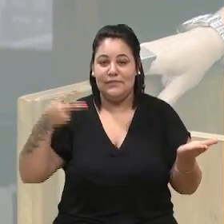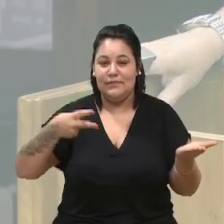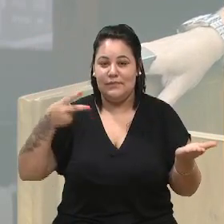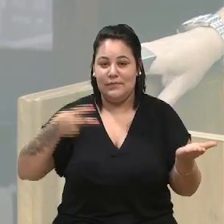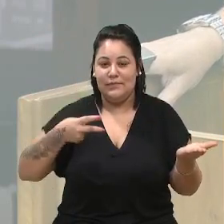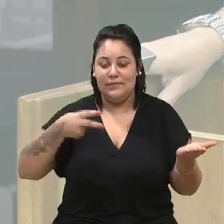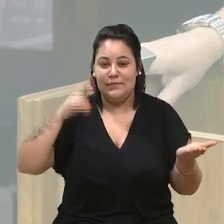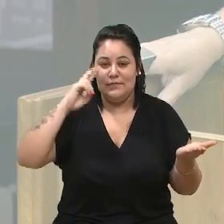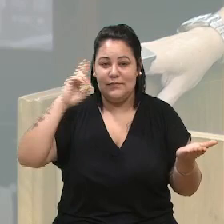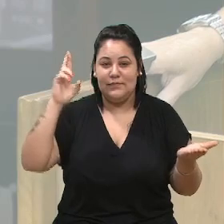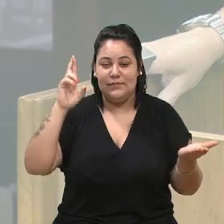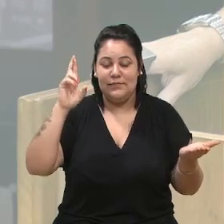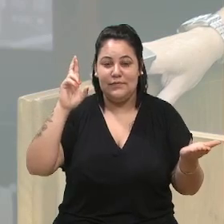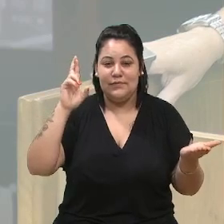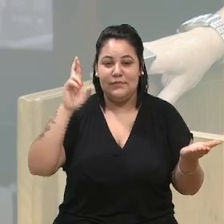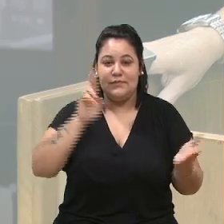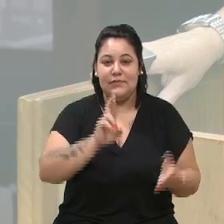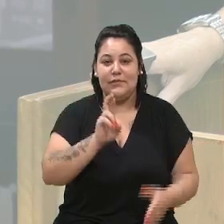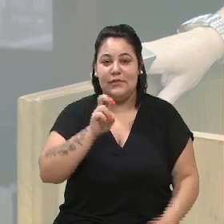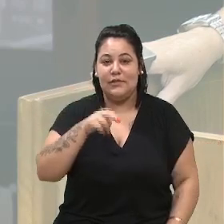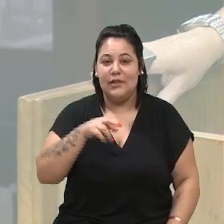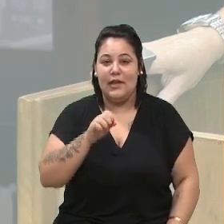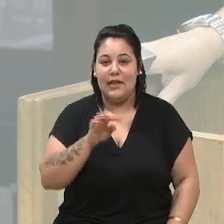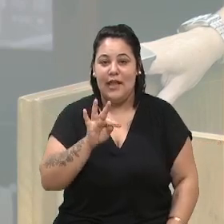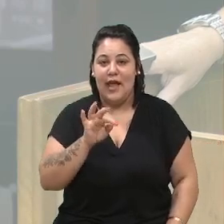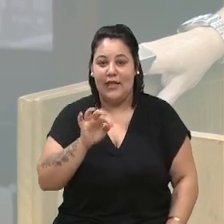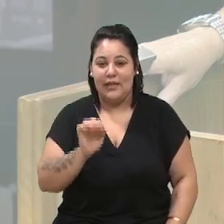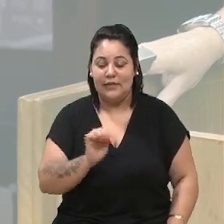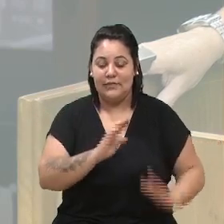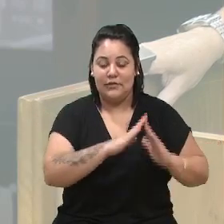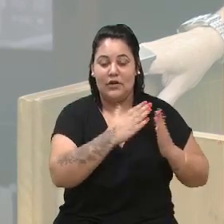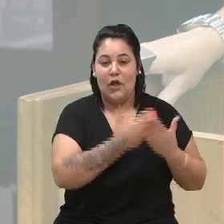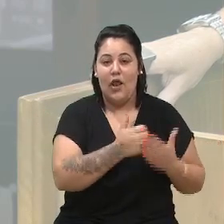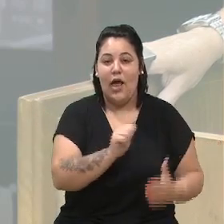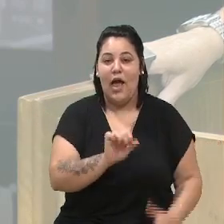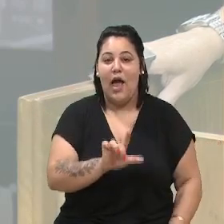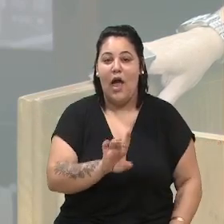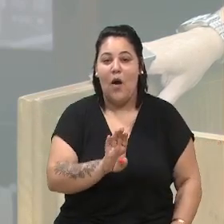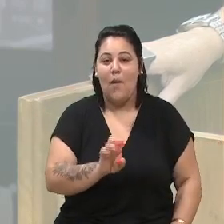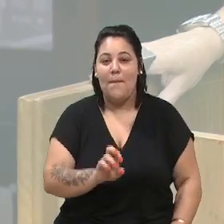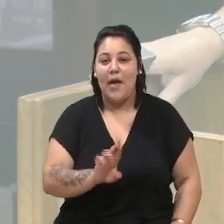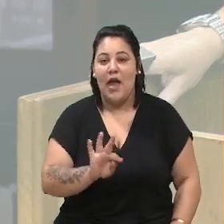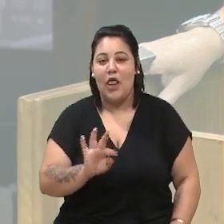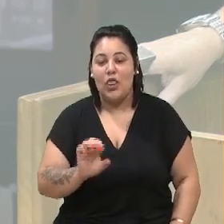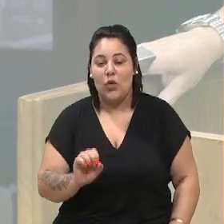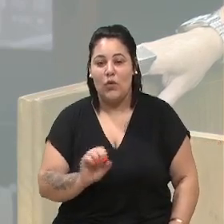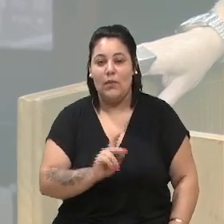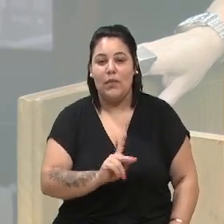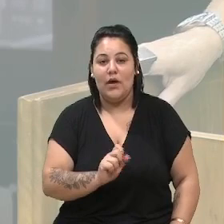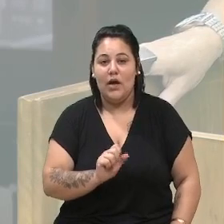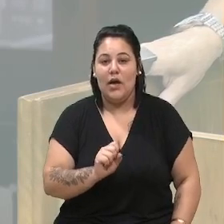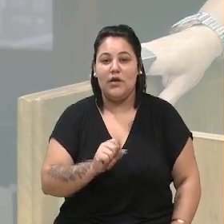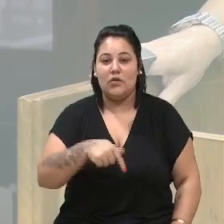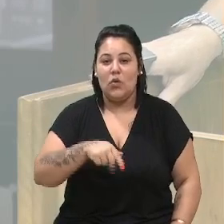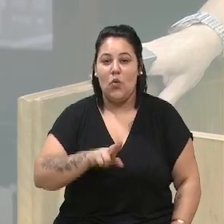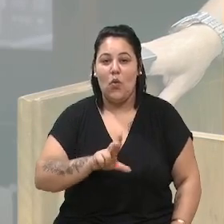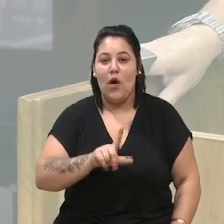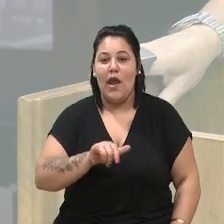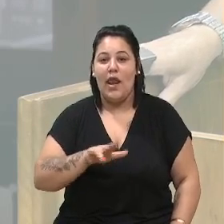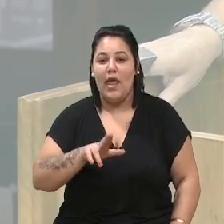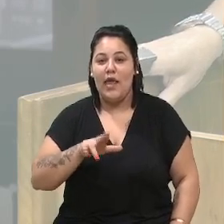vice-diretora Renata, da Escola Alberto Pasqualini, e a aluna Isadora, também da